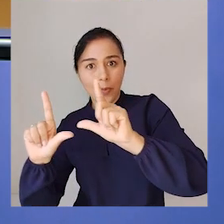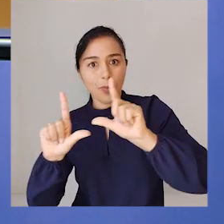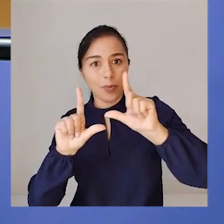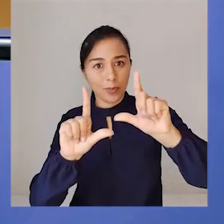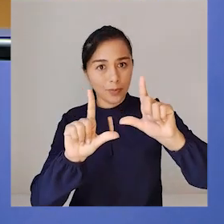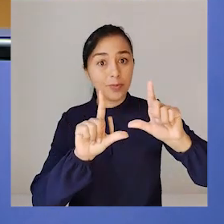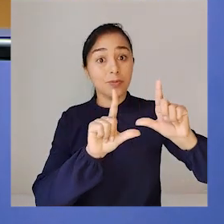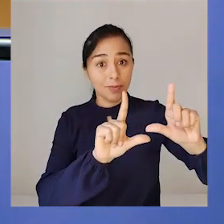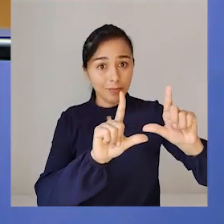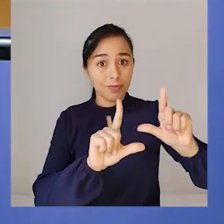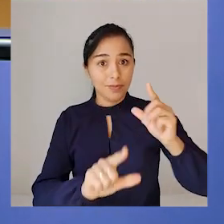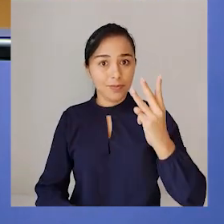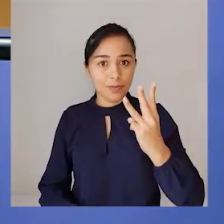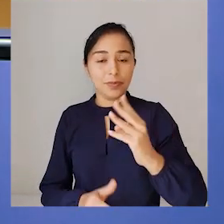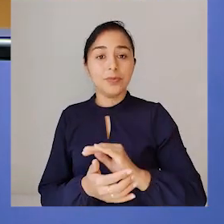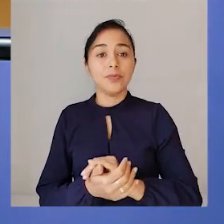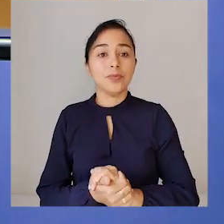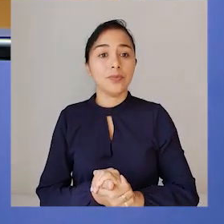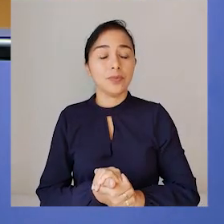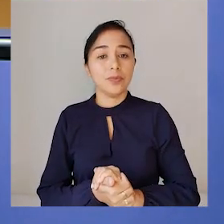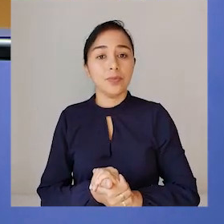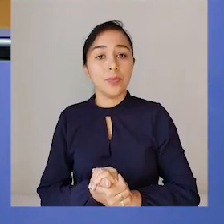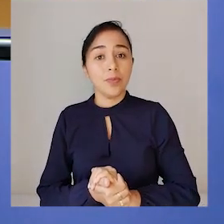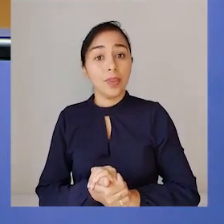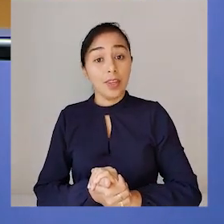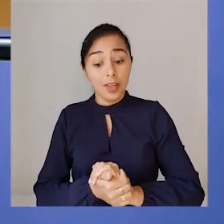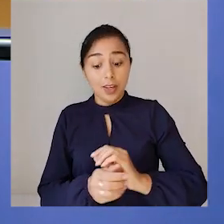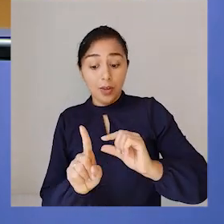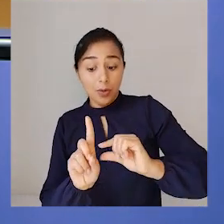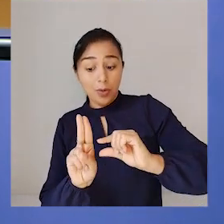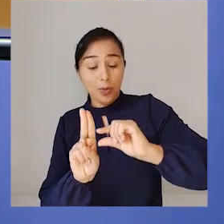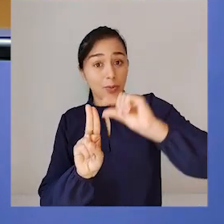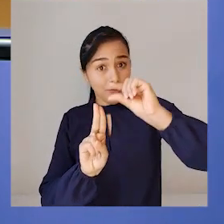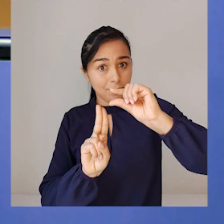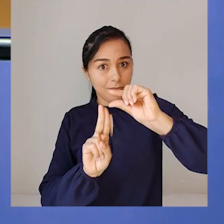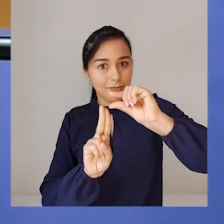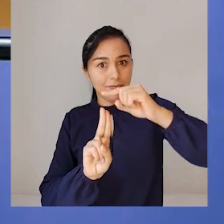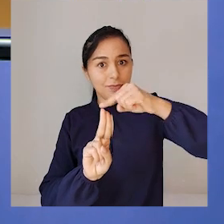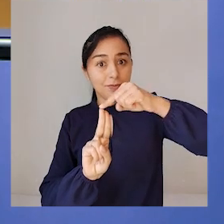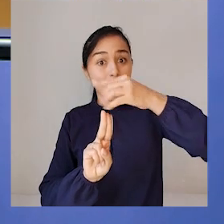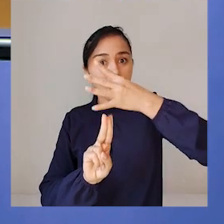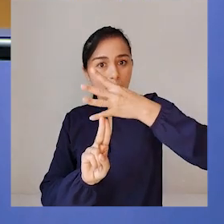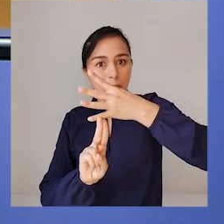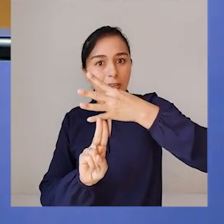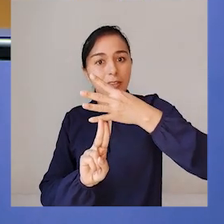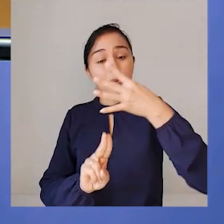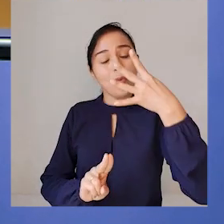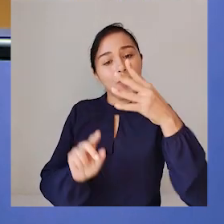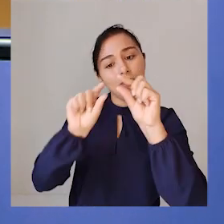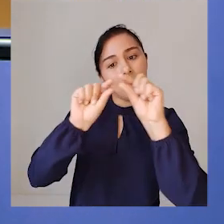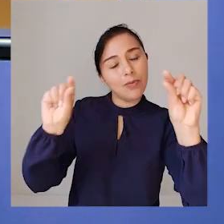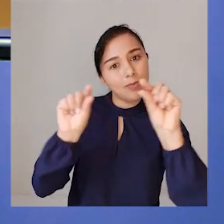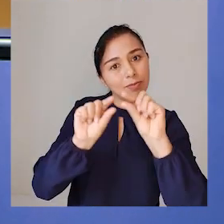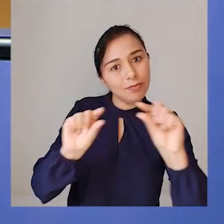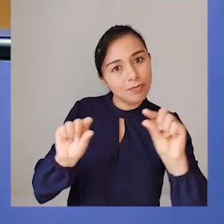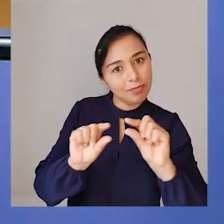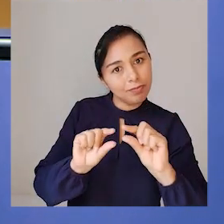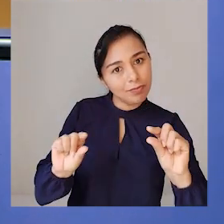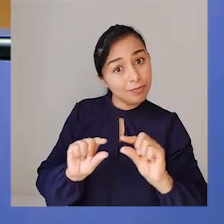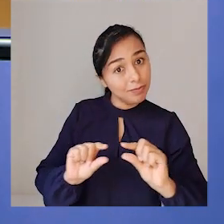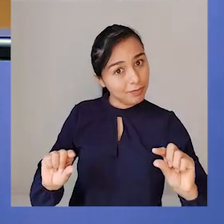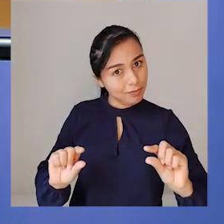4 blocos de 10, que é a dezena, para representar o número 4 dentro do 342, e os dois